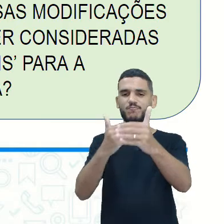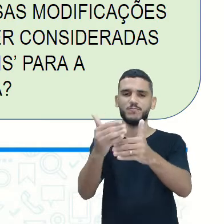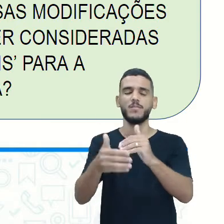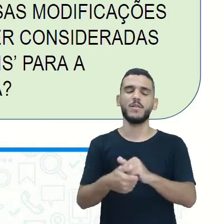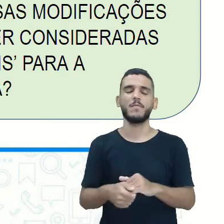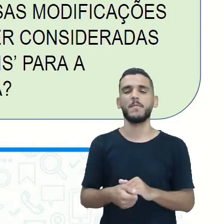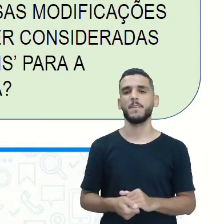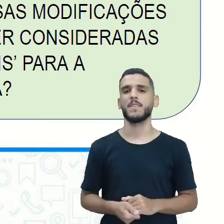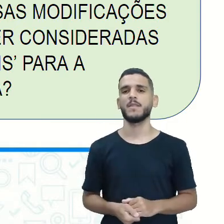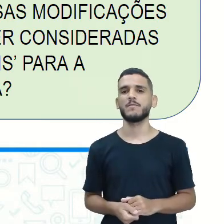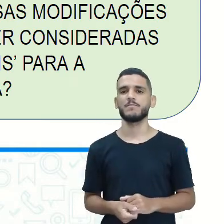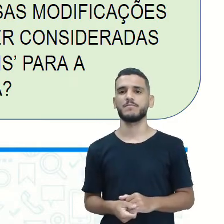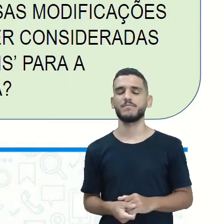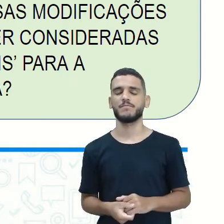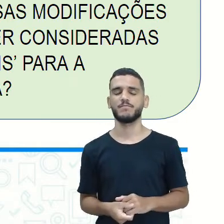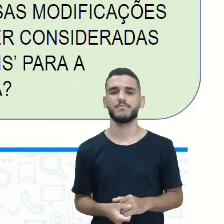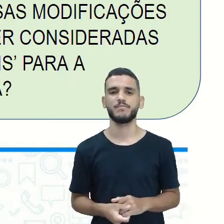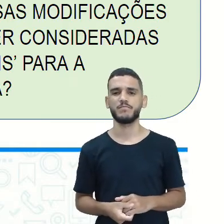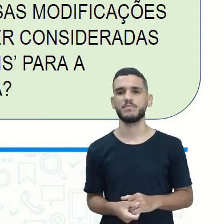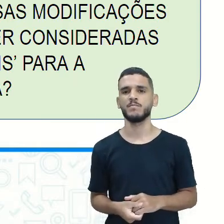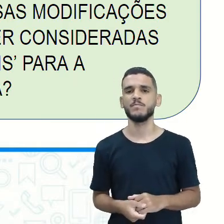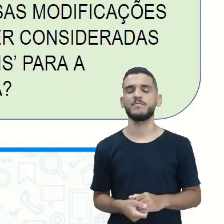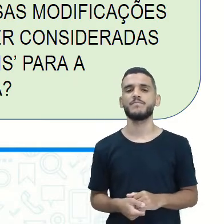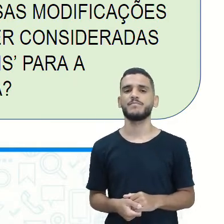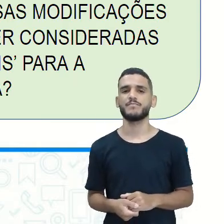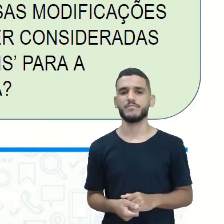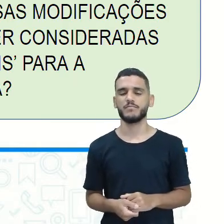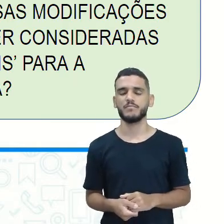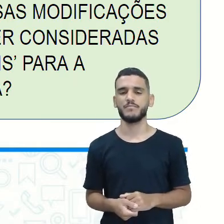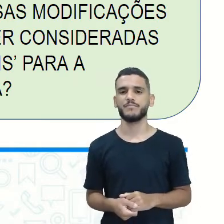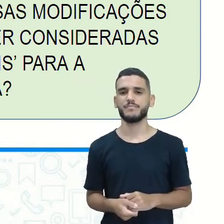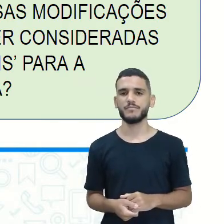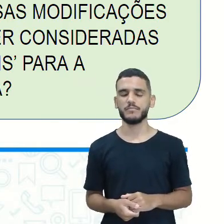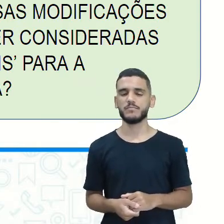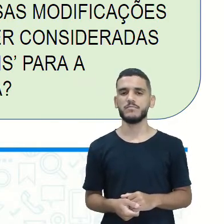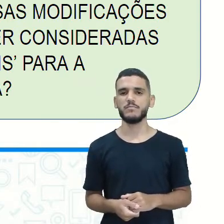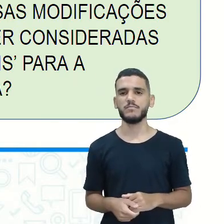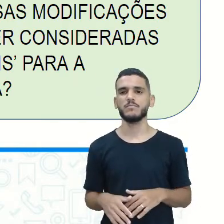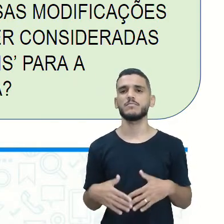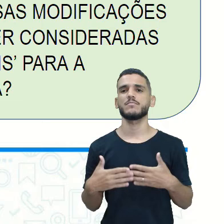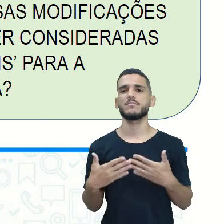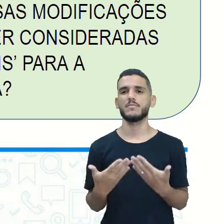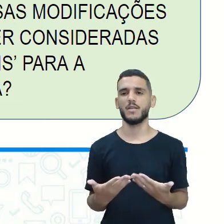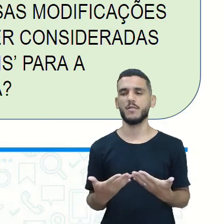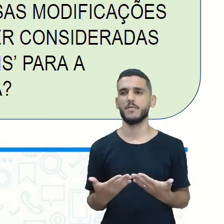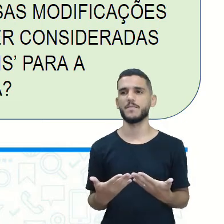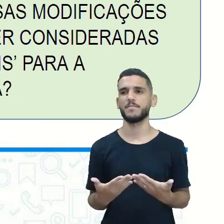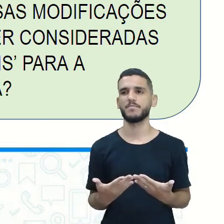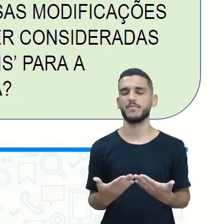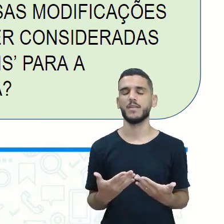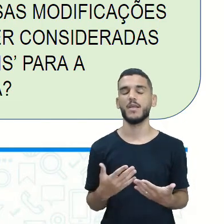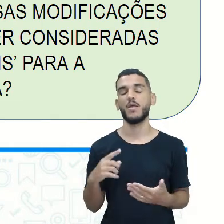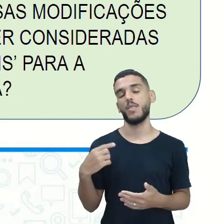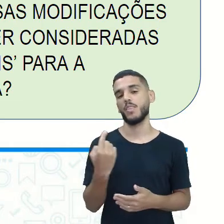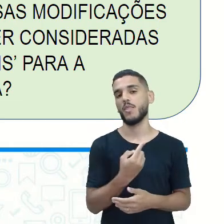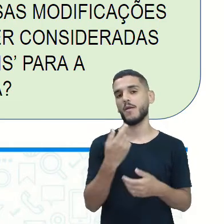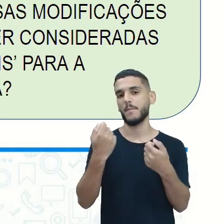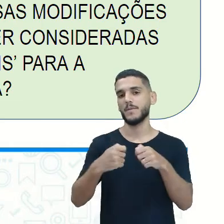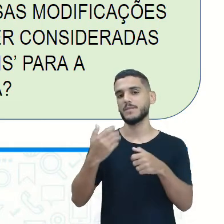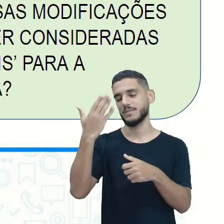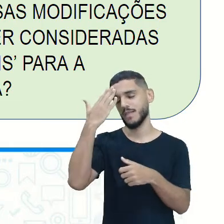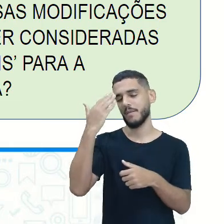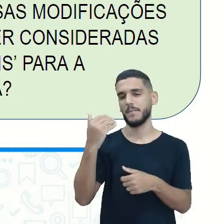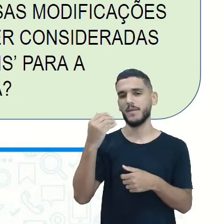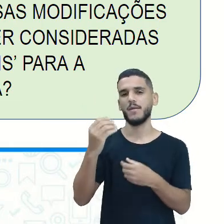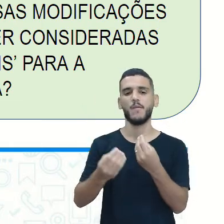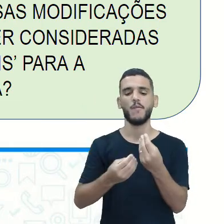É parisiense, exatamente, Isso, ele é Paris. francês. Então, olha só, uma coisa que a gente precisa estar ciente é sobre